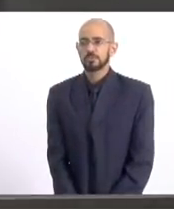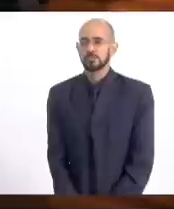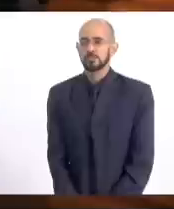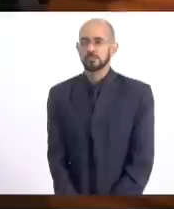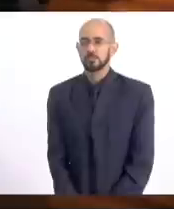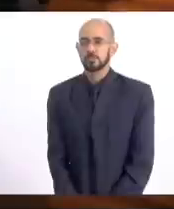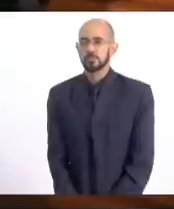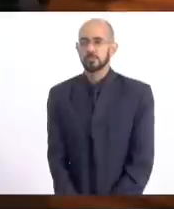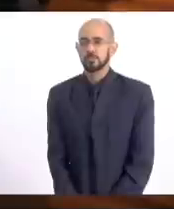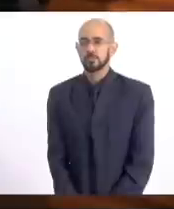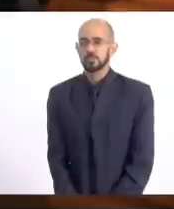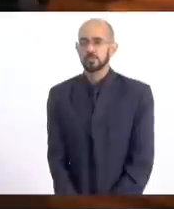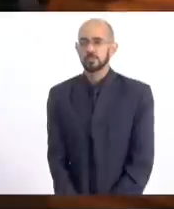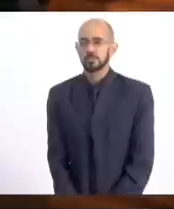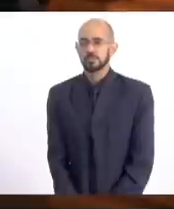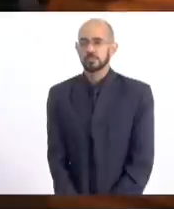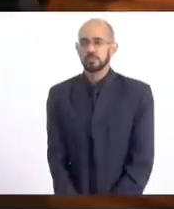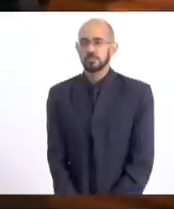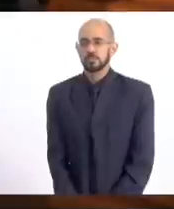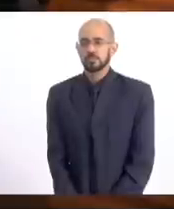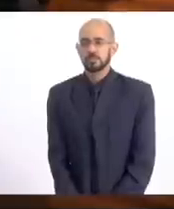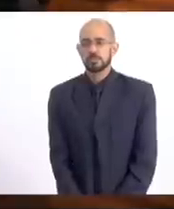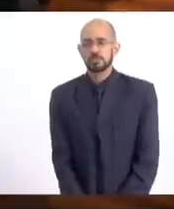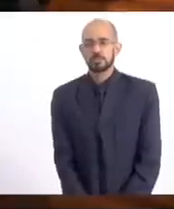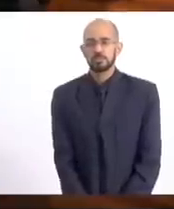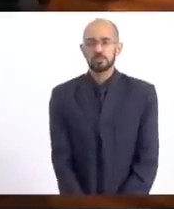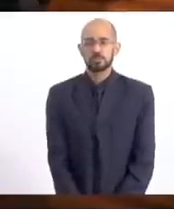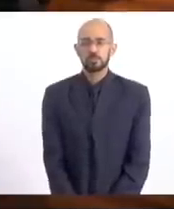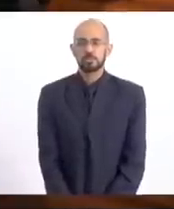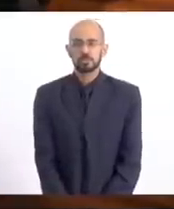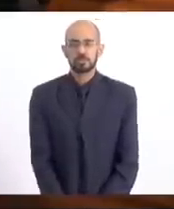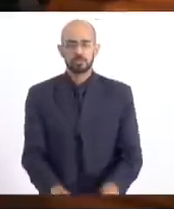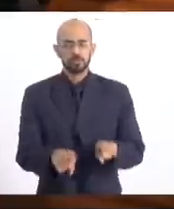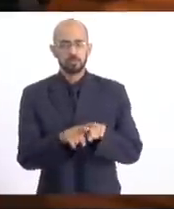A Lua quer voltar agora. Não, não, também a Lua. A Lua